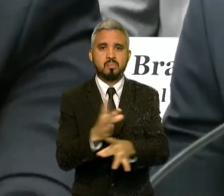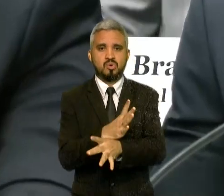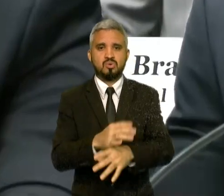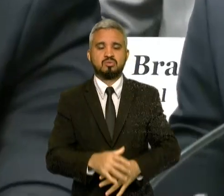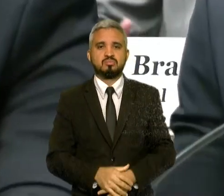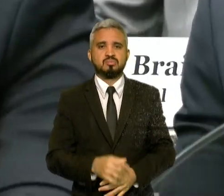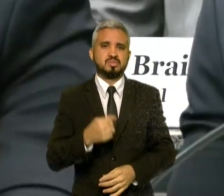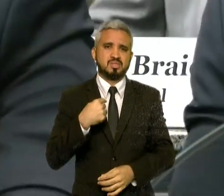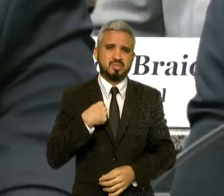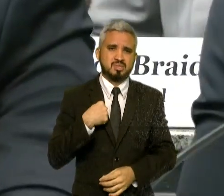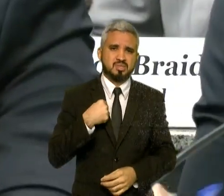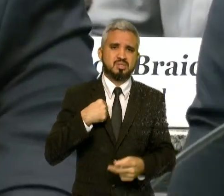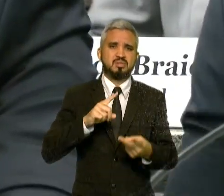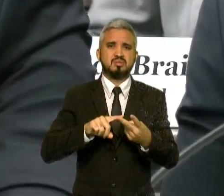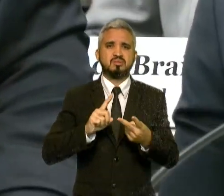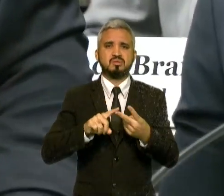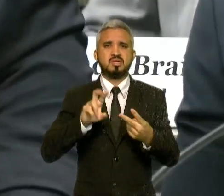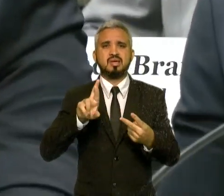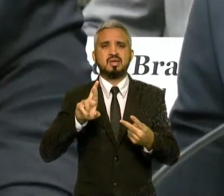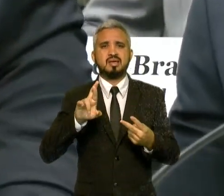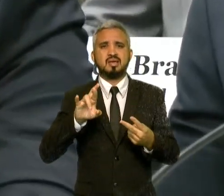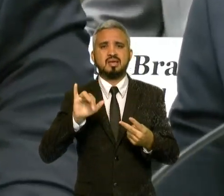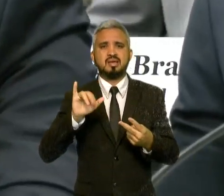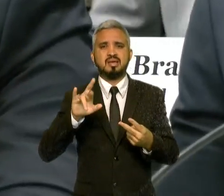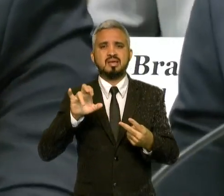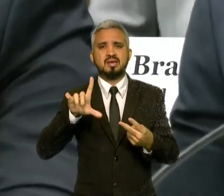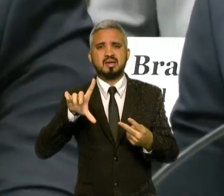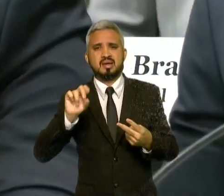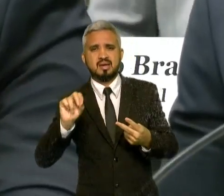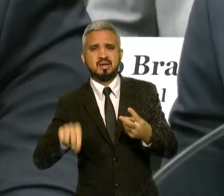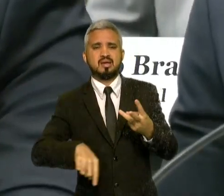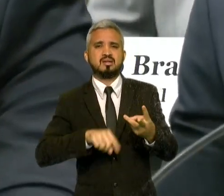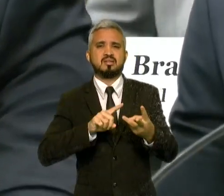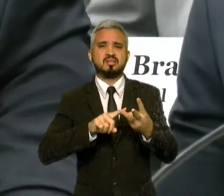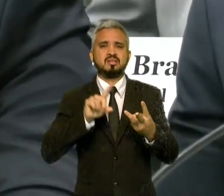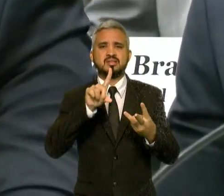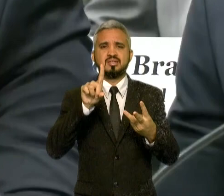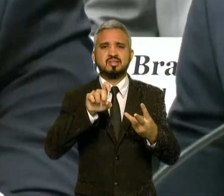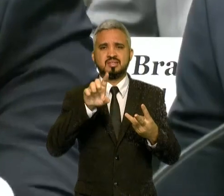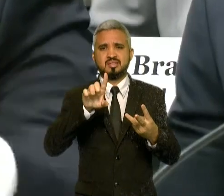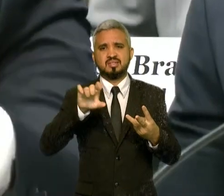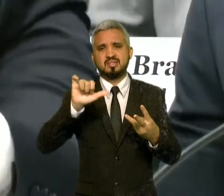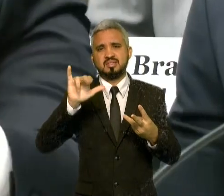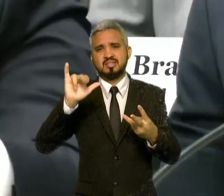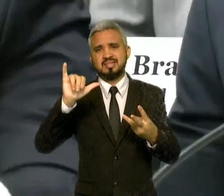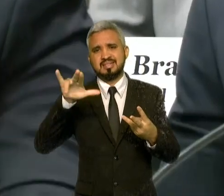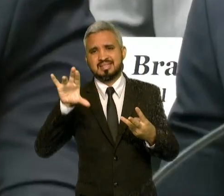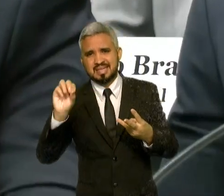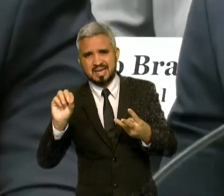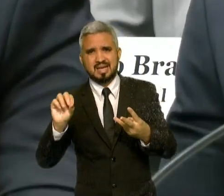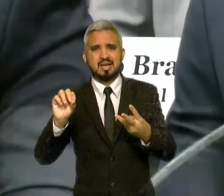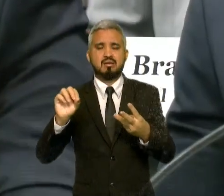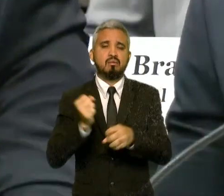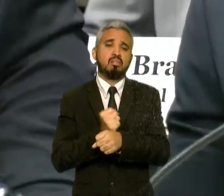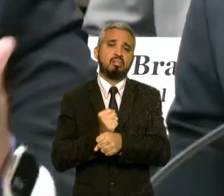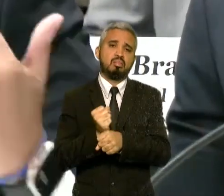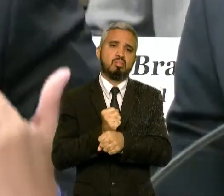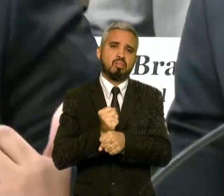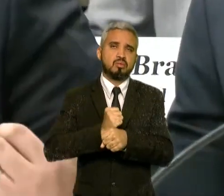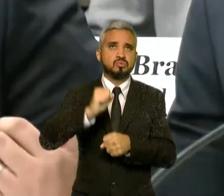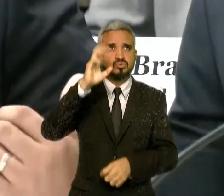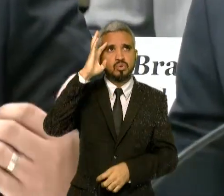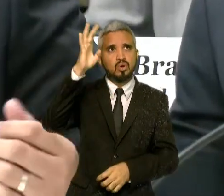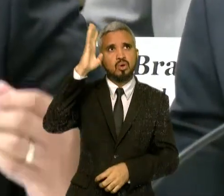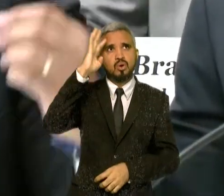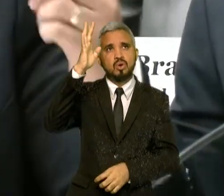é Inácio, que é lá de Beckmann, deputados que atuam na Baixada, já sonhávamos com isso há muitos anos. O meu pai, quando